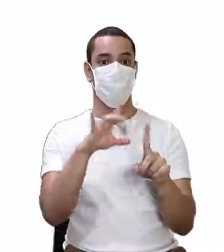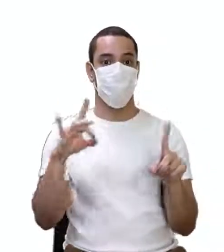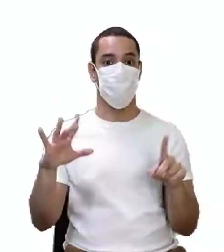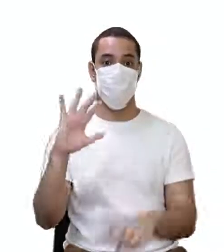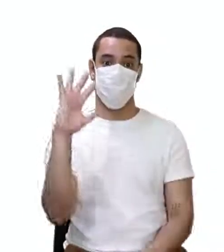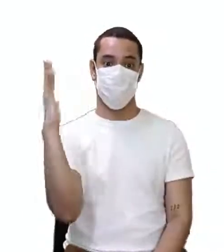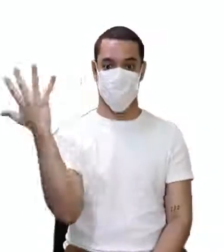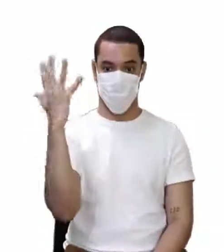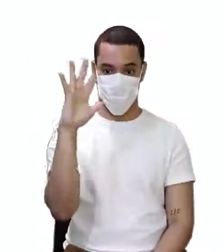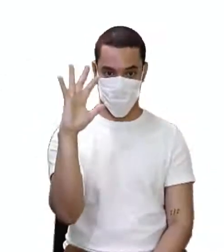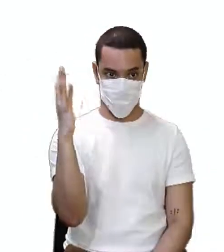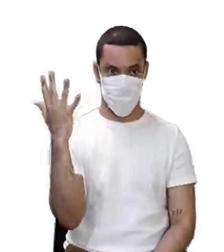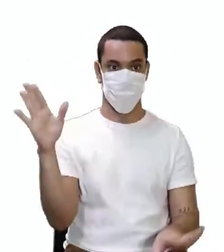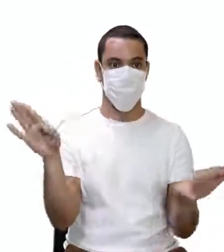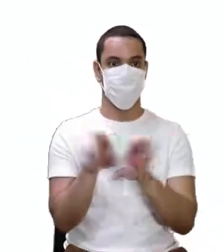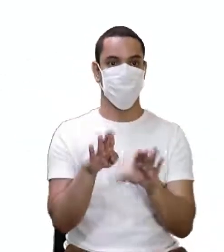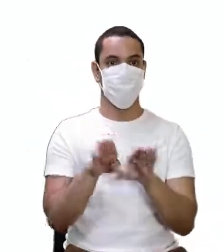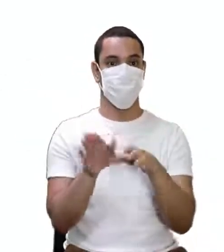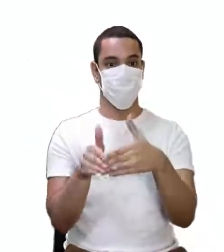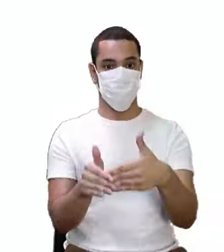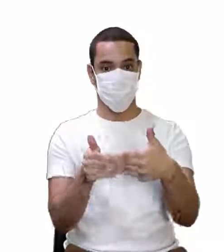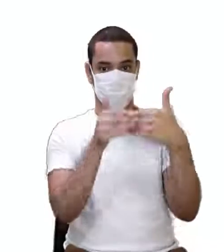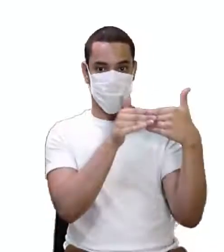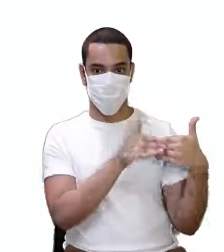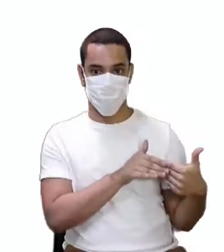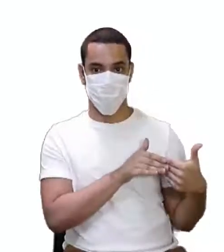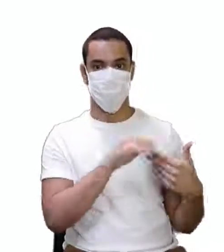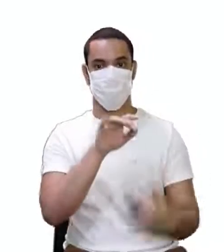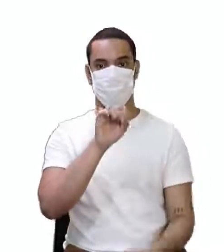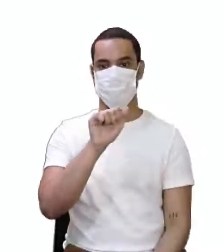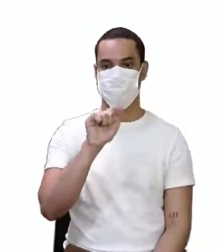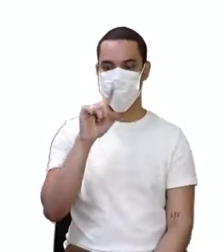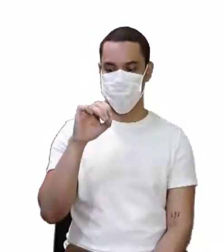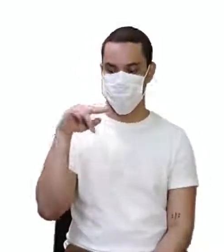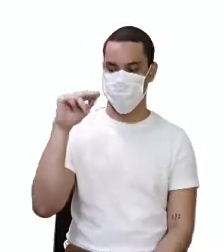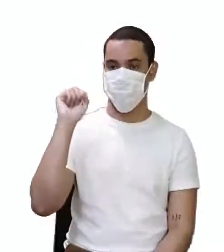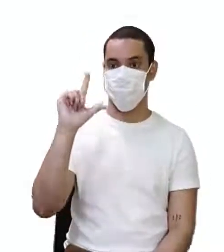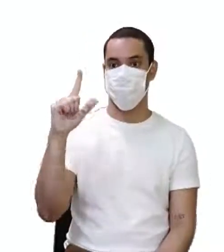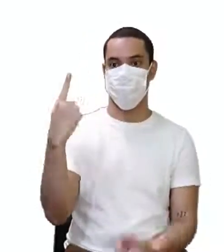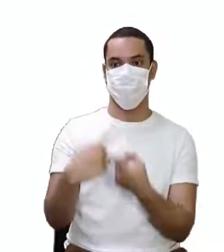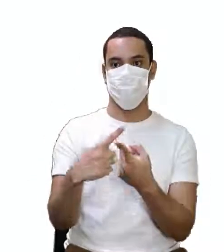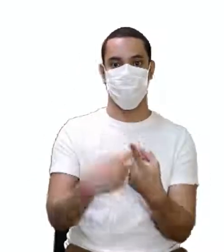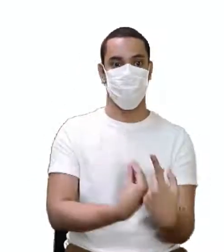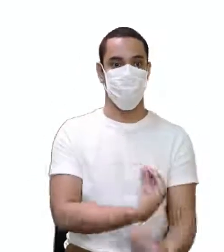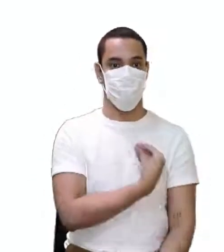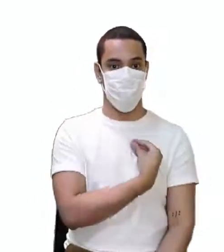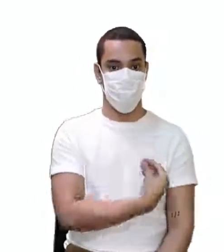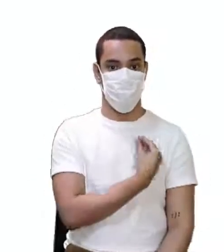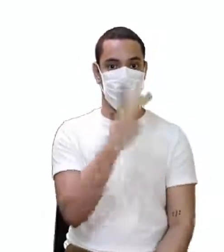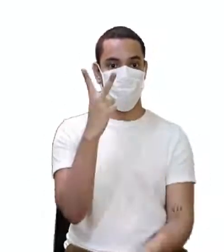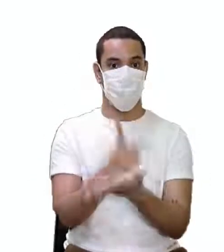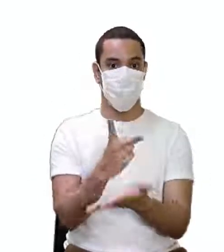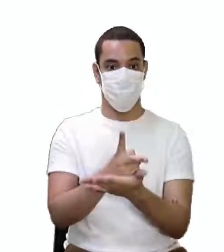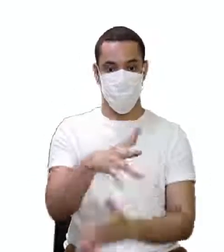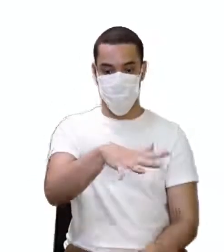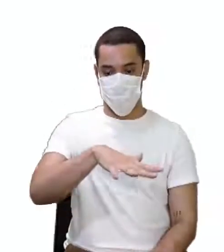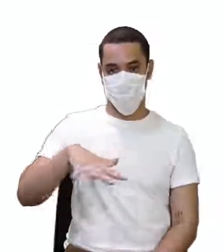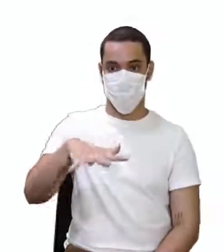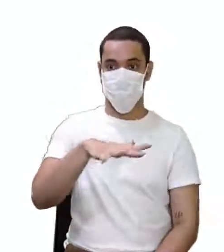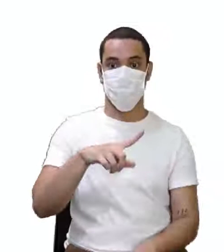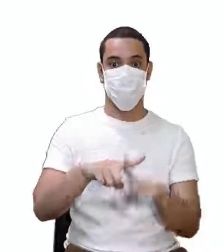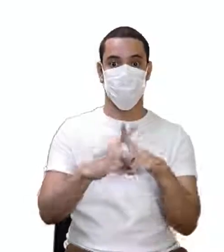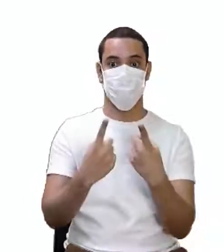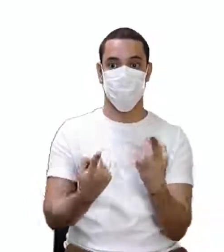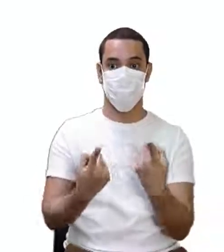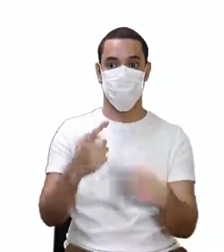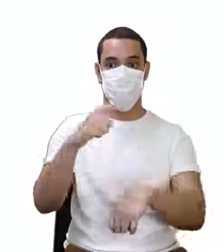temporal. Também designado por isolamento sazonal, neste caso, os organismos vivem no mesmo habitat, mas